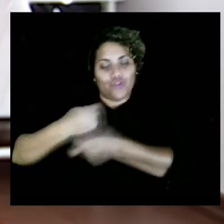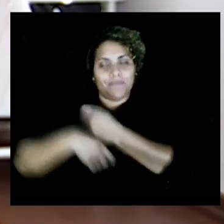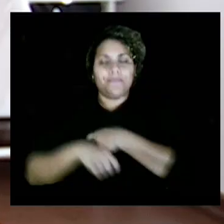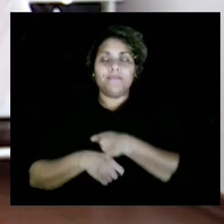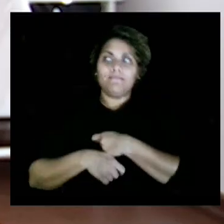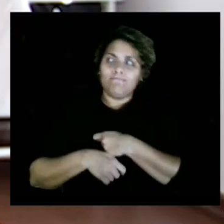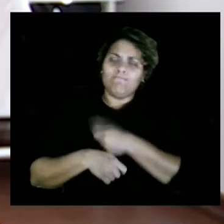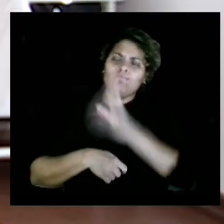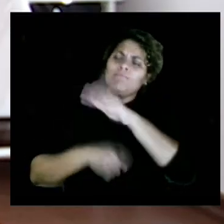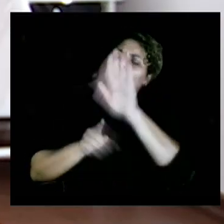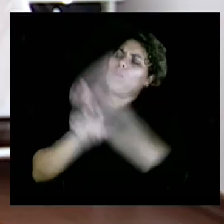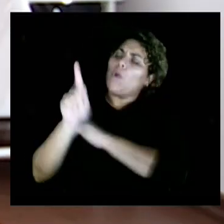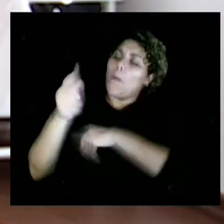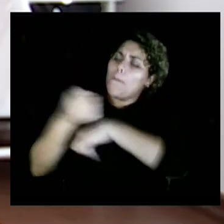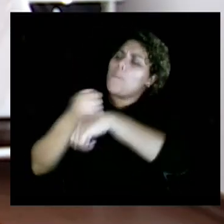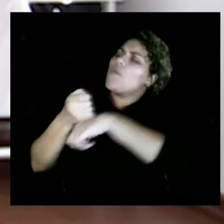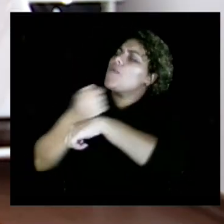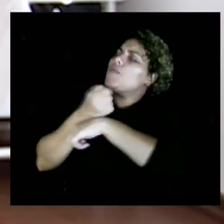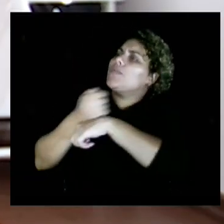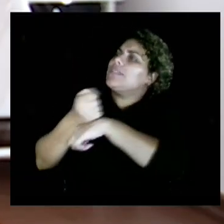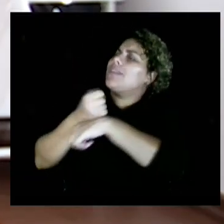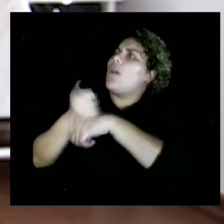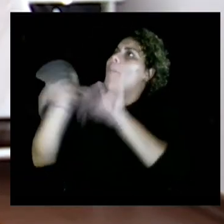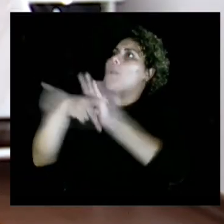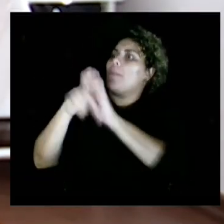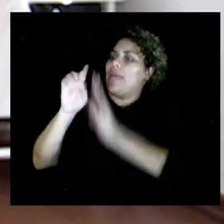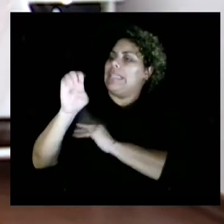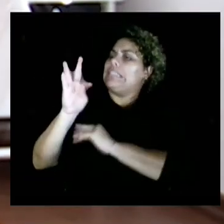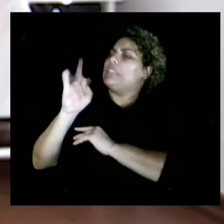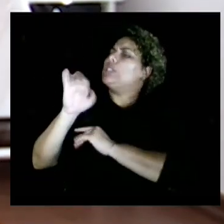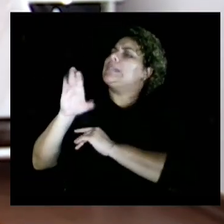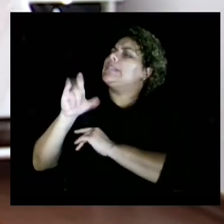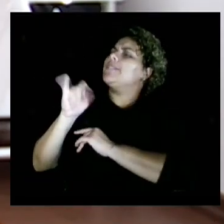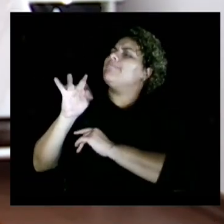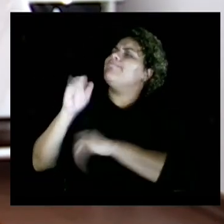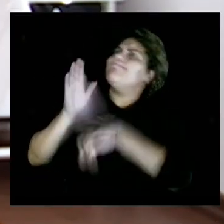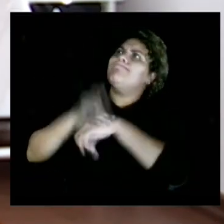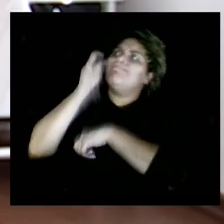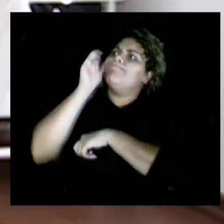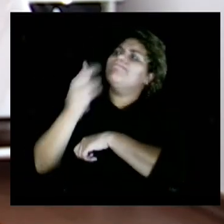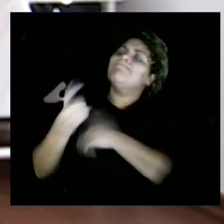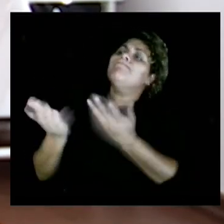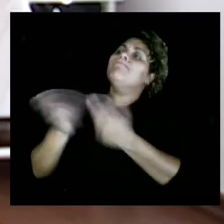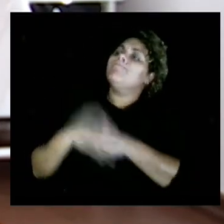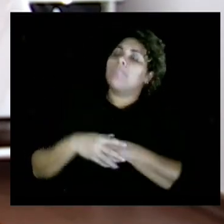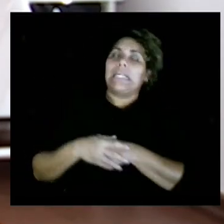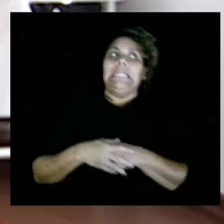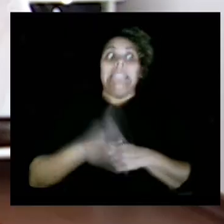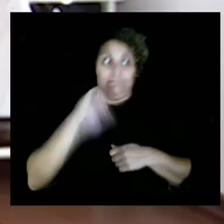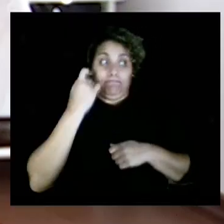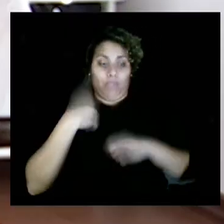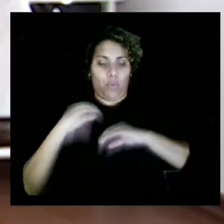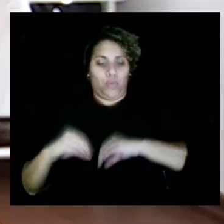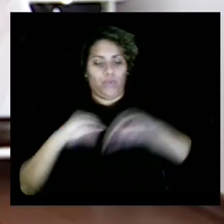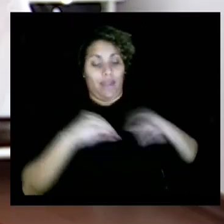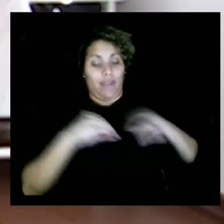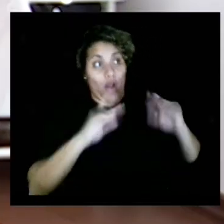chamou a atenção? O que estava acontecendo? Então, aí eu fui morar num condomínio fechado e lá não tinha